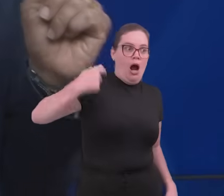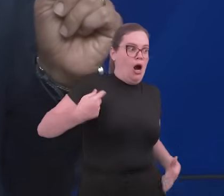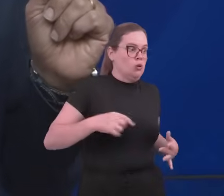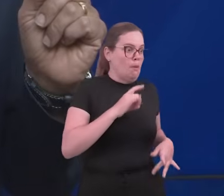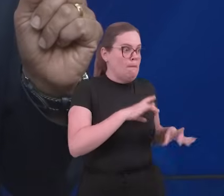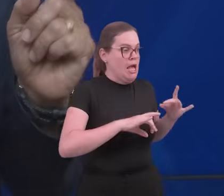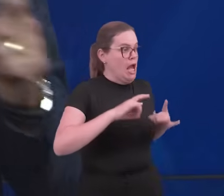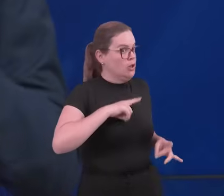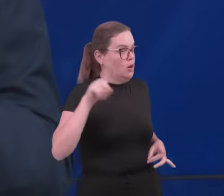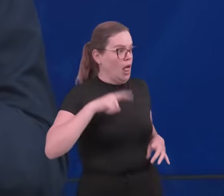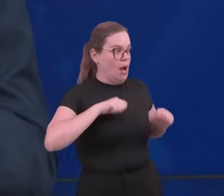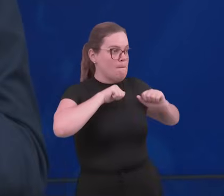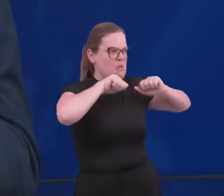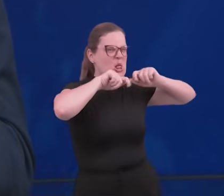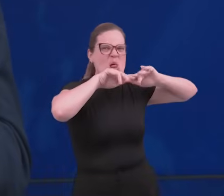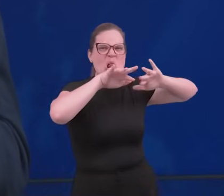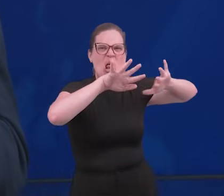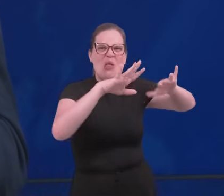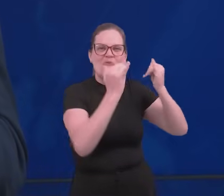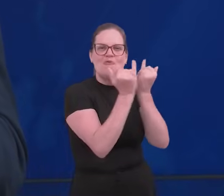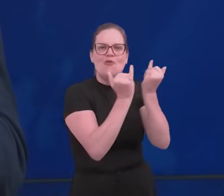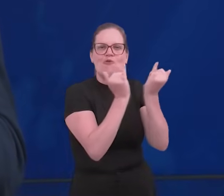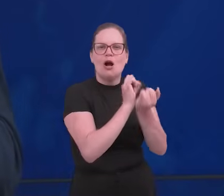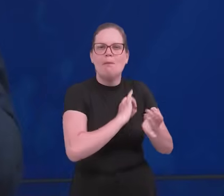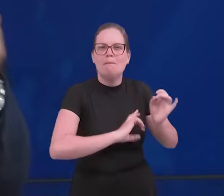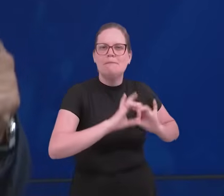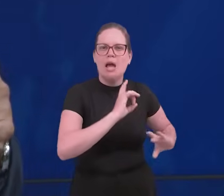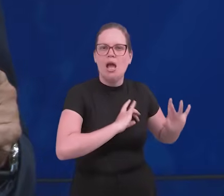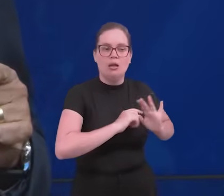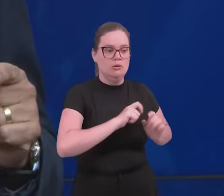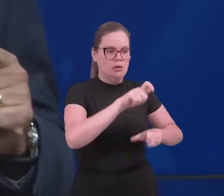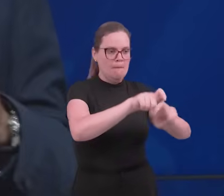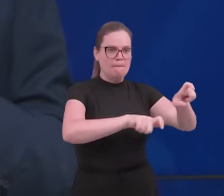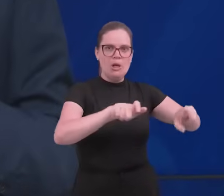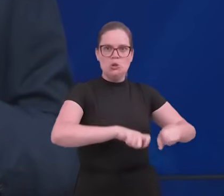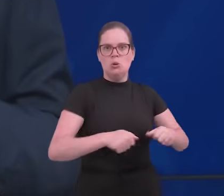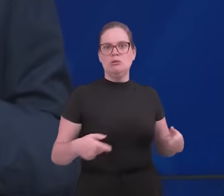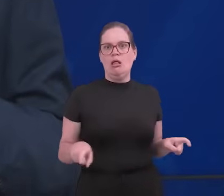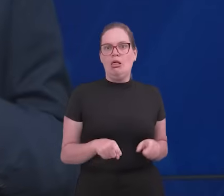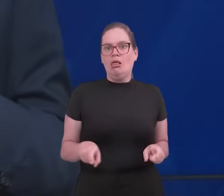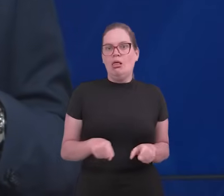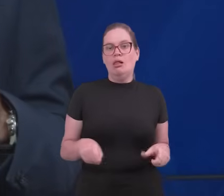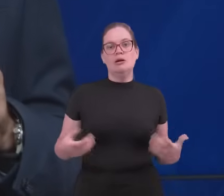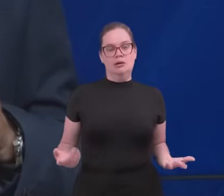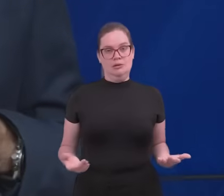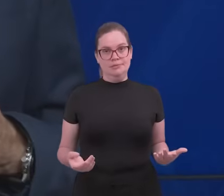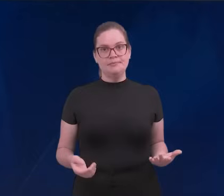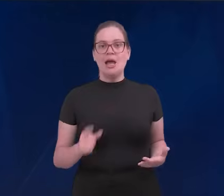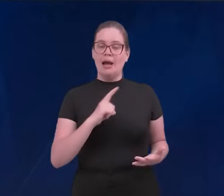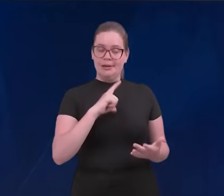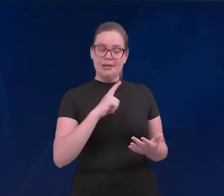aquela antiga geração dos filhos de Israel, na contenda de Cades-Berneia.